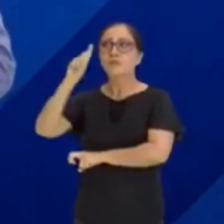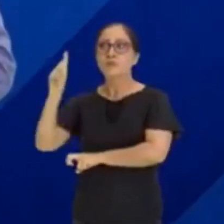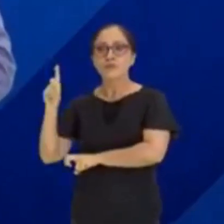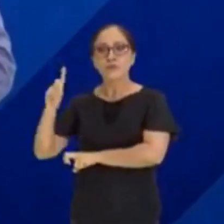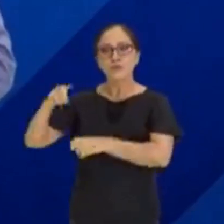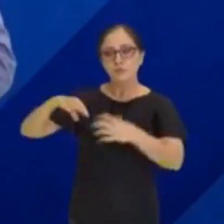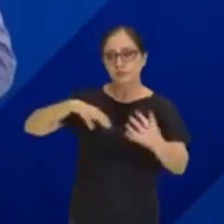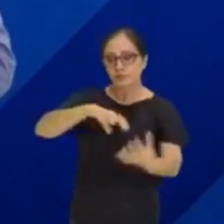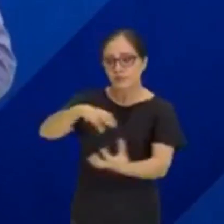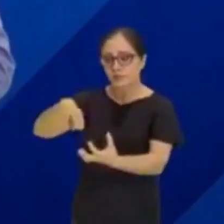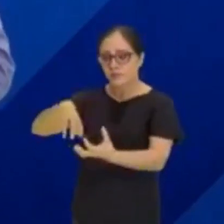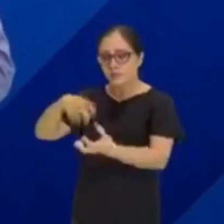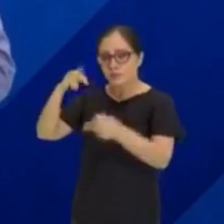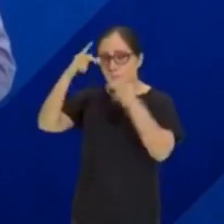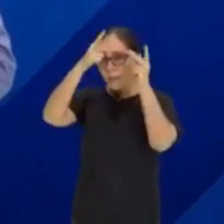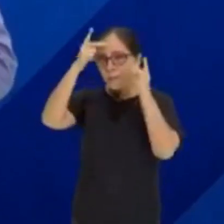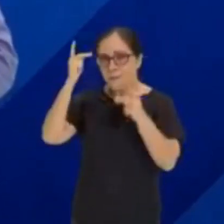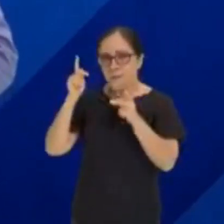lançado no ano de